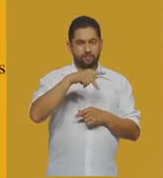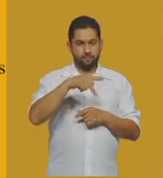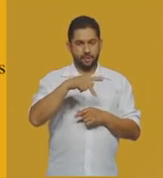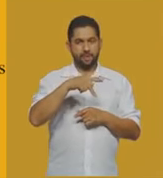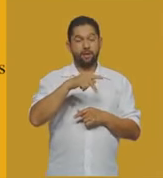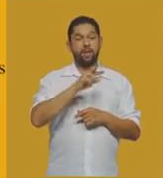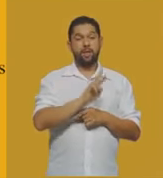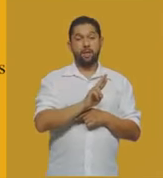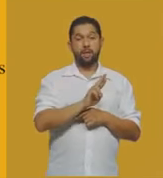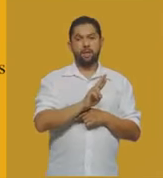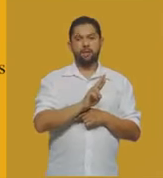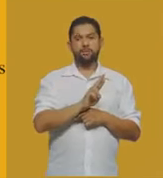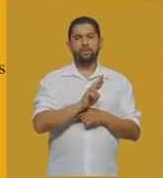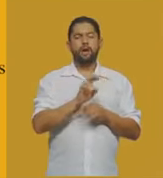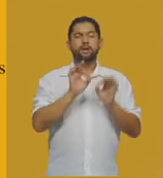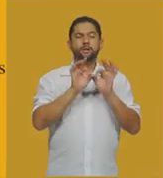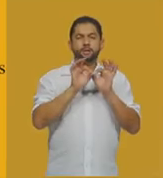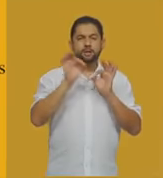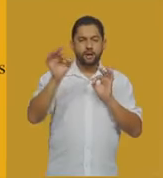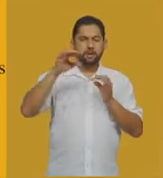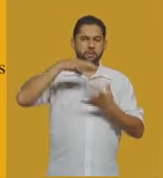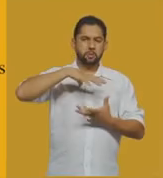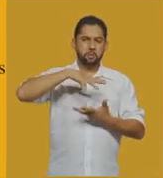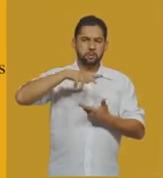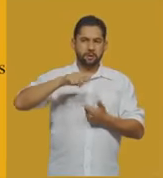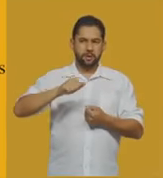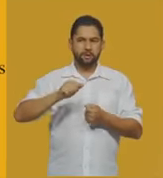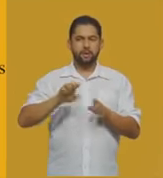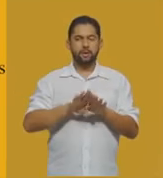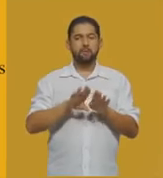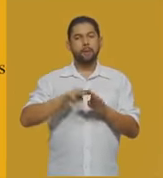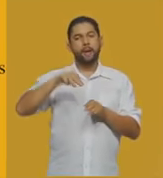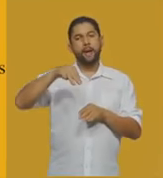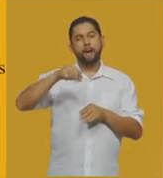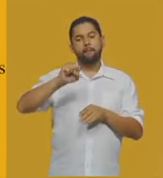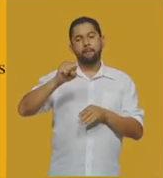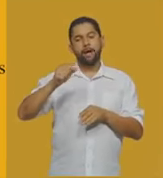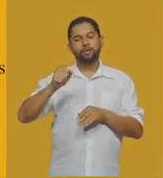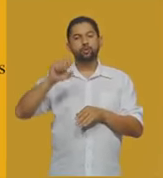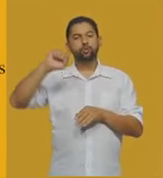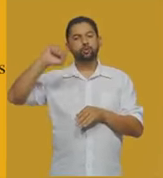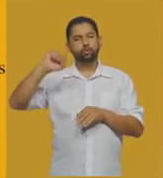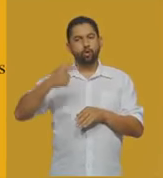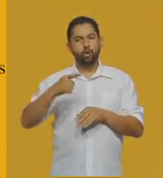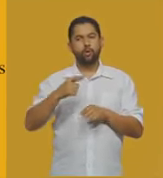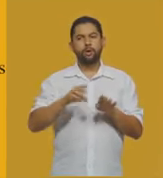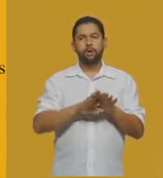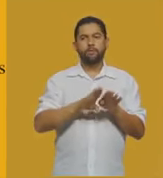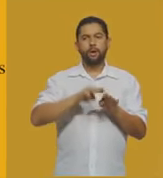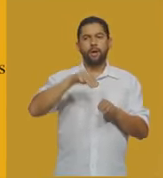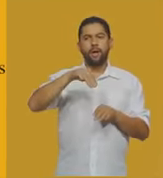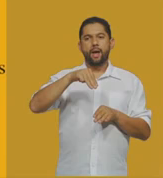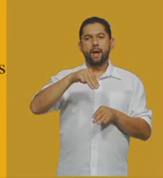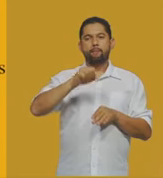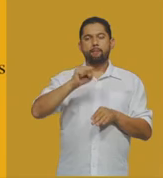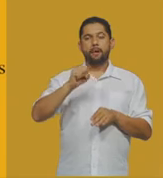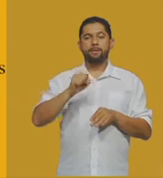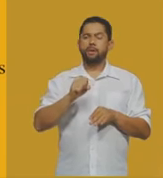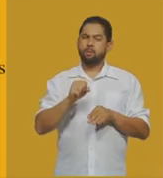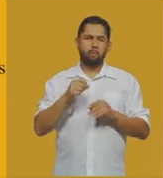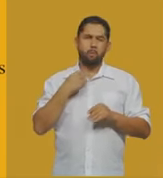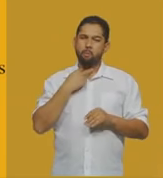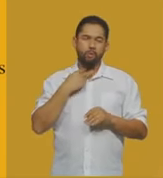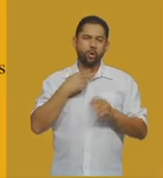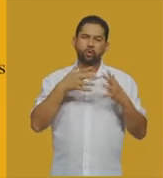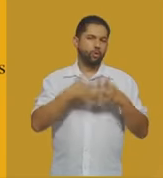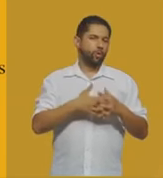quadrado e multiplicado por uma constante g, que é chamada de constante de gravitação universal. Não confundam com o gzinho da aceleração da gravidade,